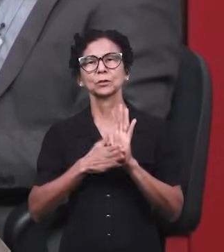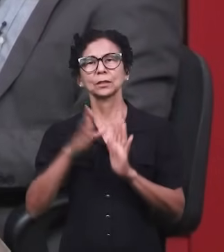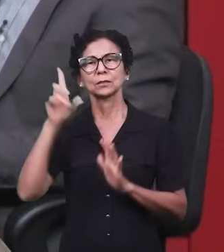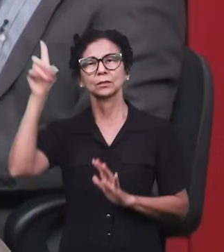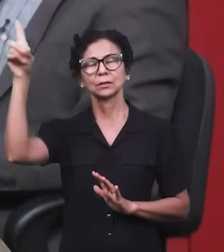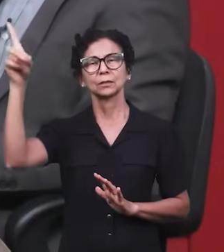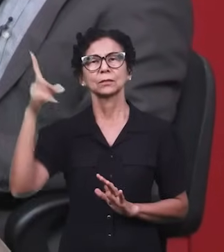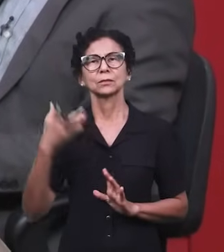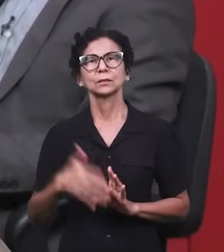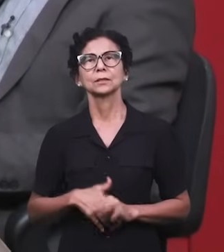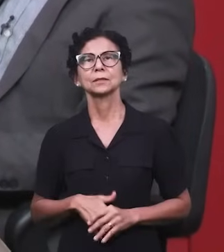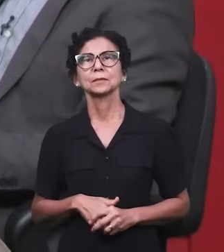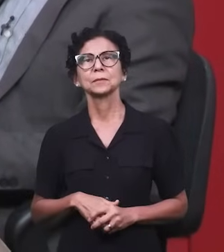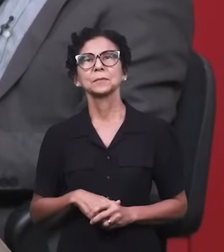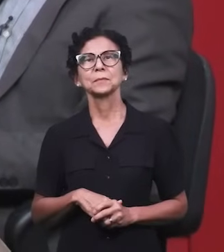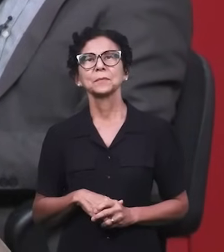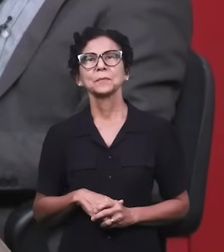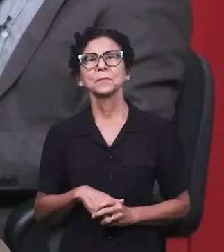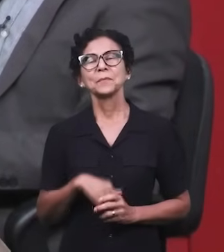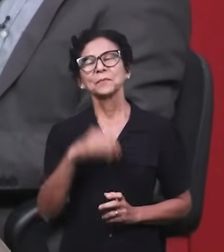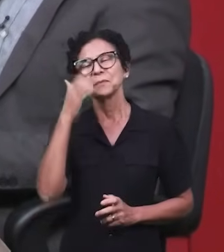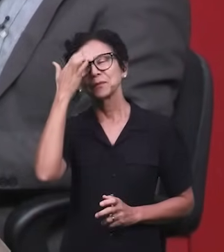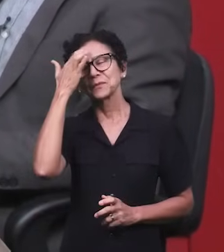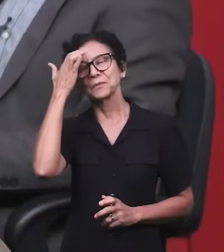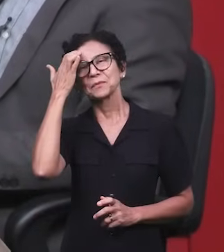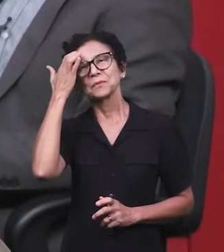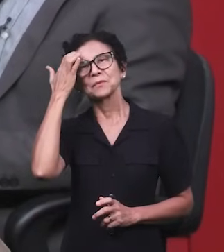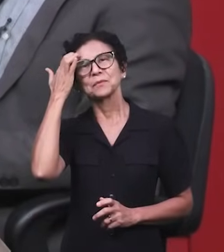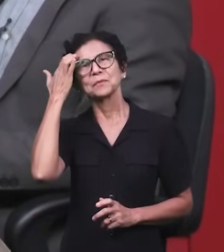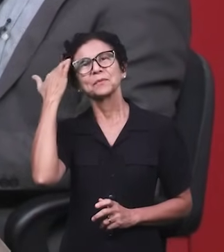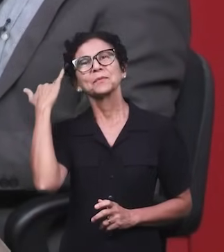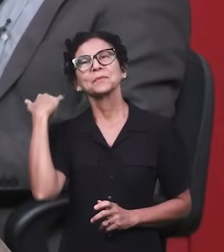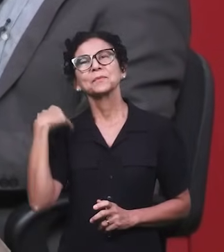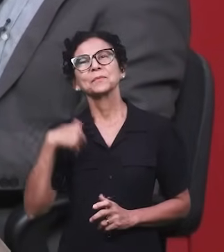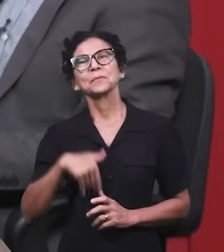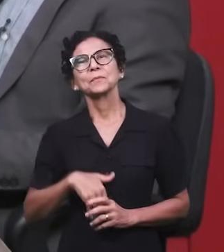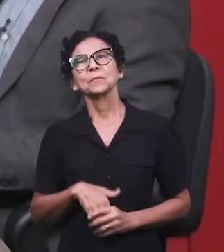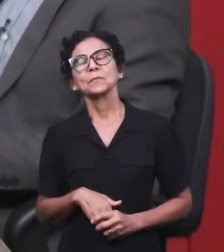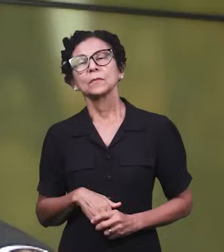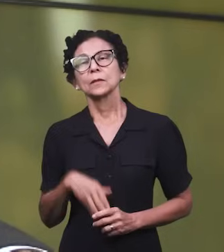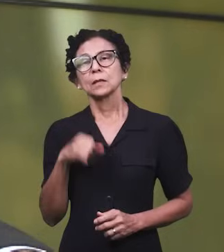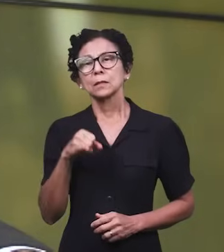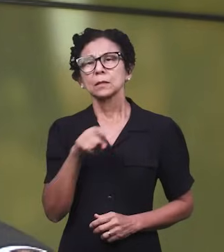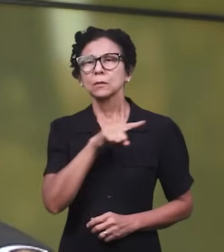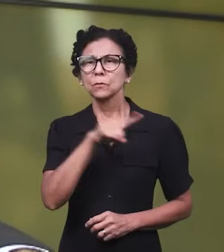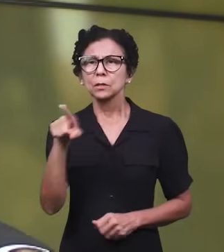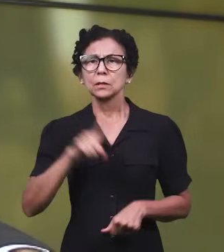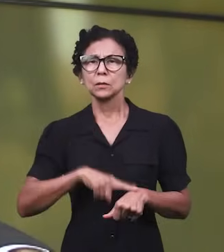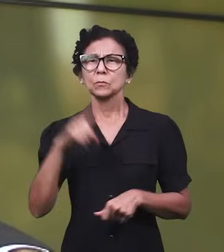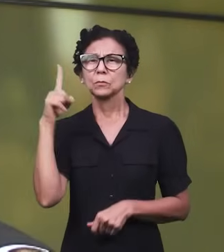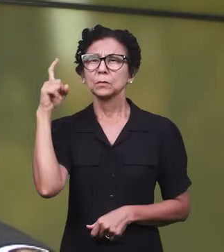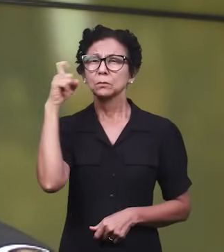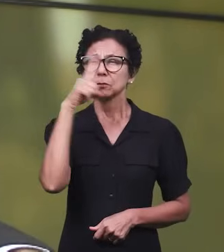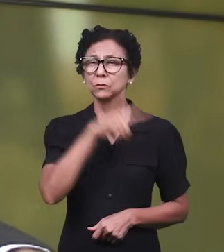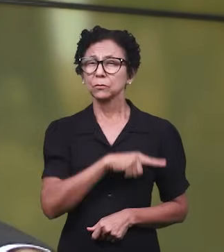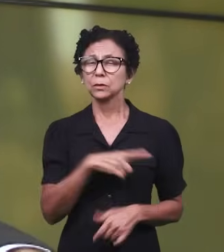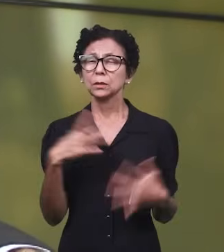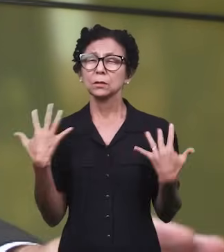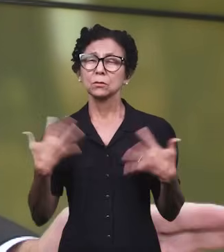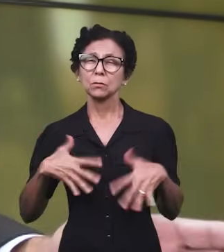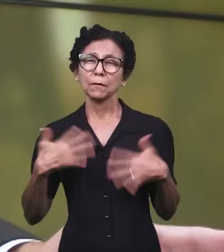É isso. E Josias, pode ter alguma mãe nos assistindo aqui agora, passando por alguma aflição com seu